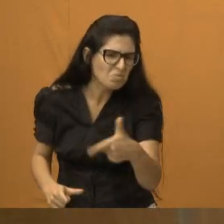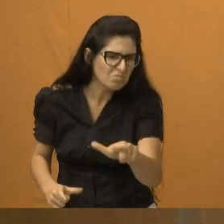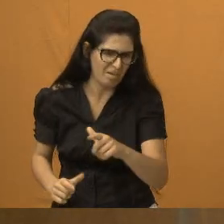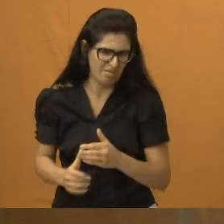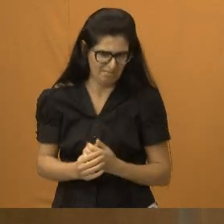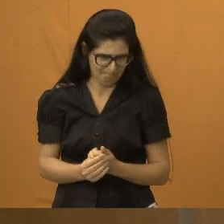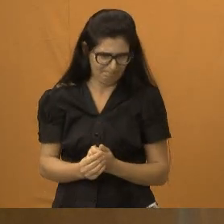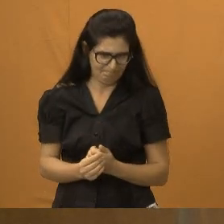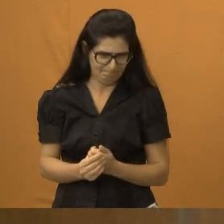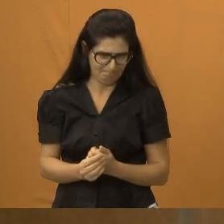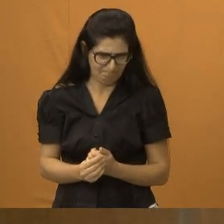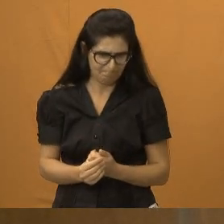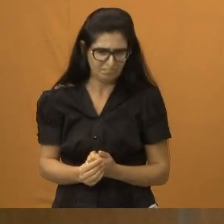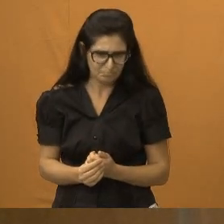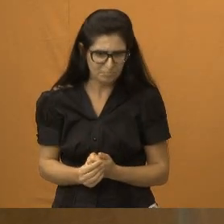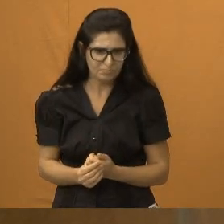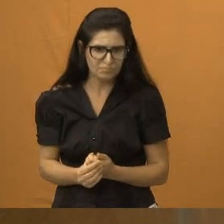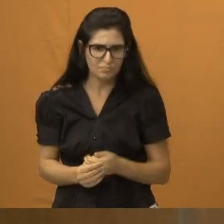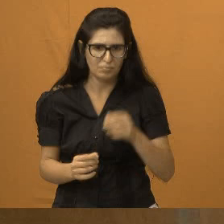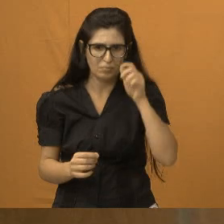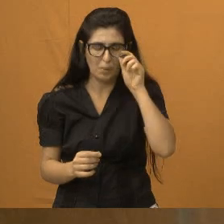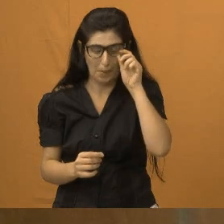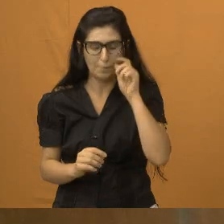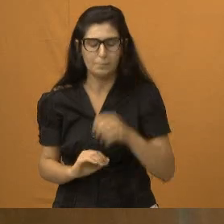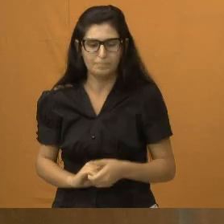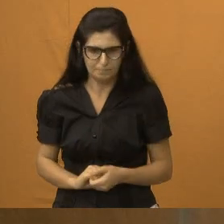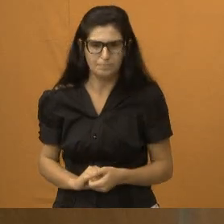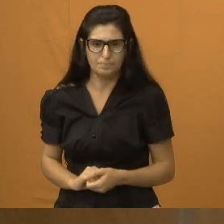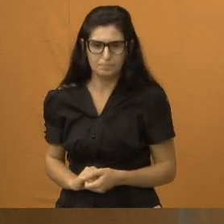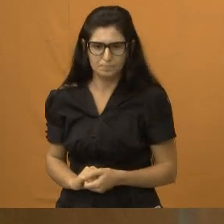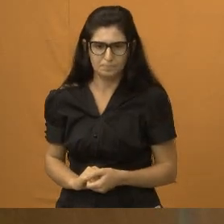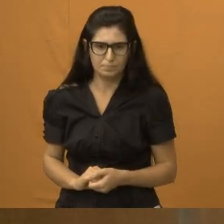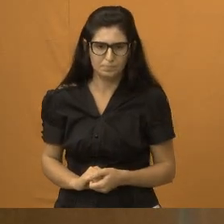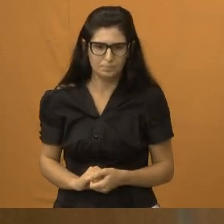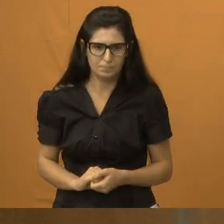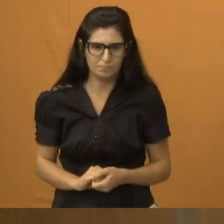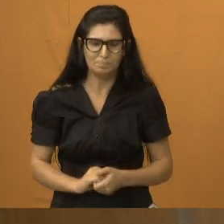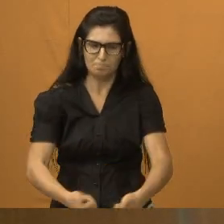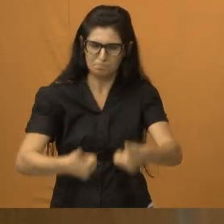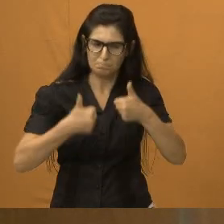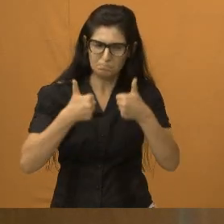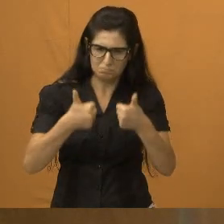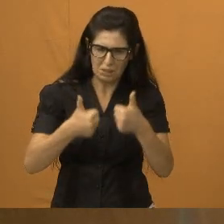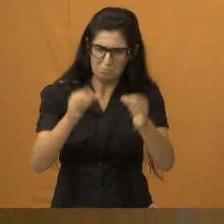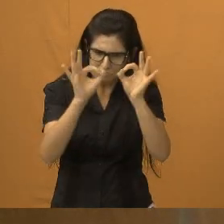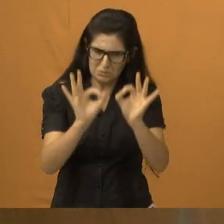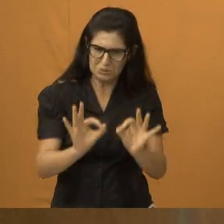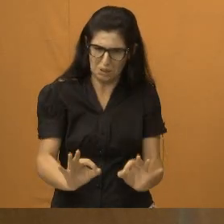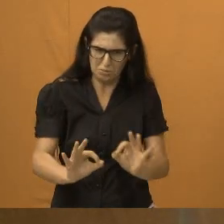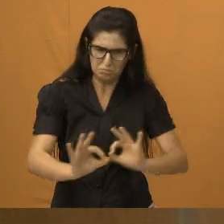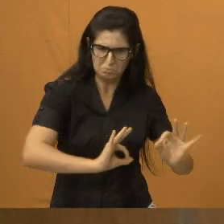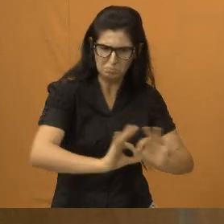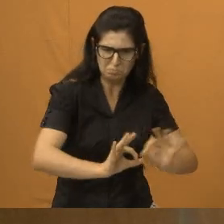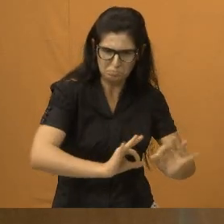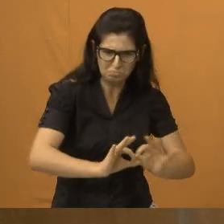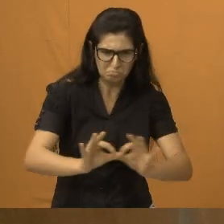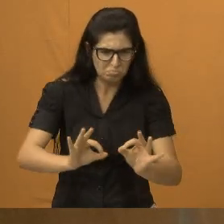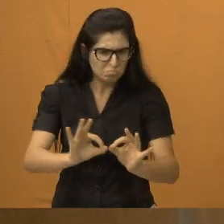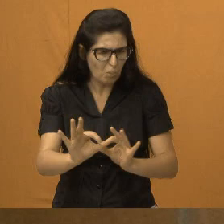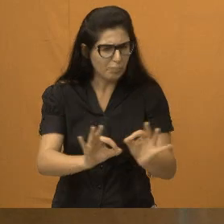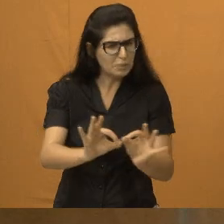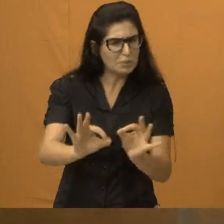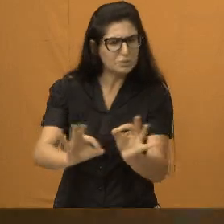outros exercícios ou não conseguir saldar as suas contas. Então, foi bem prudente esse